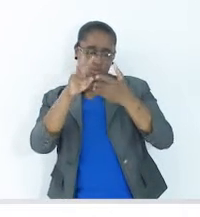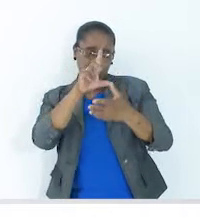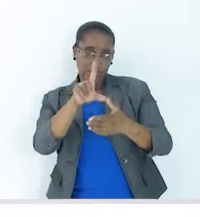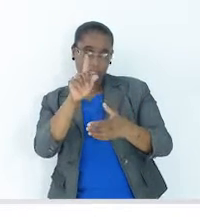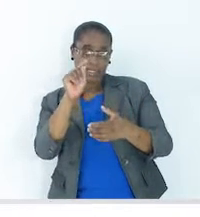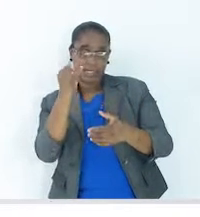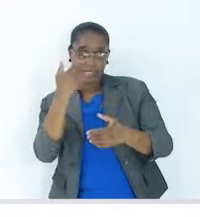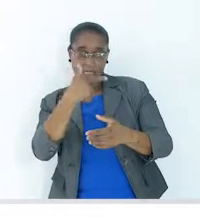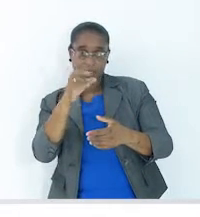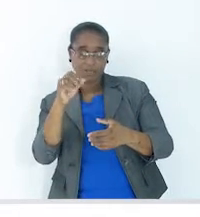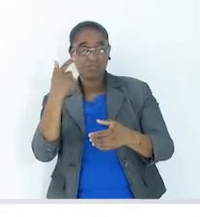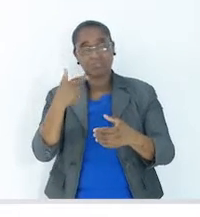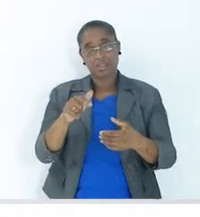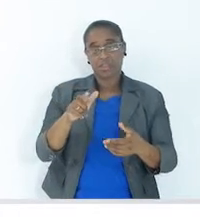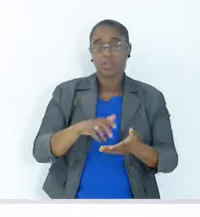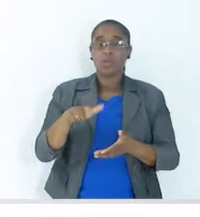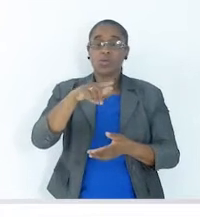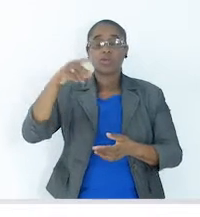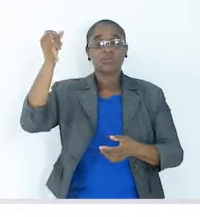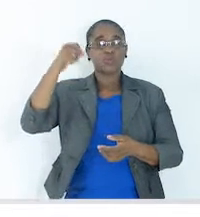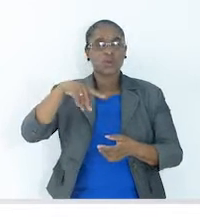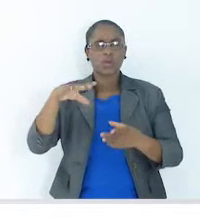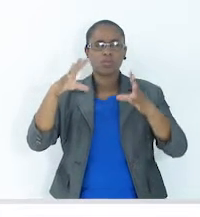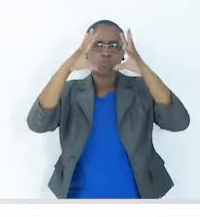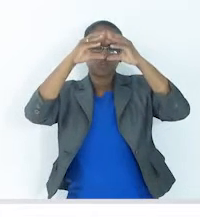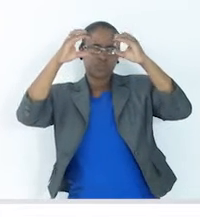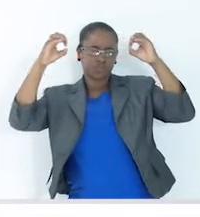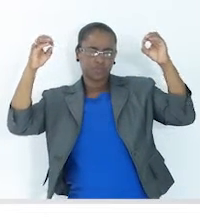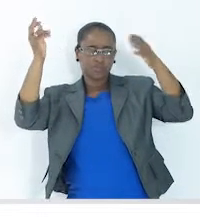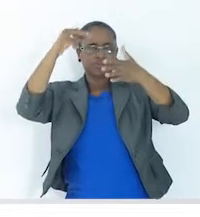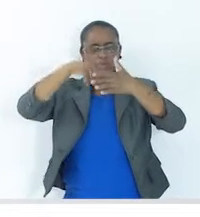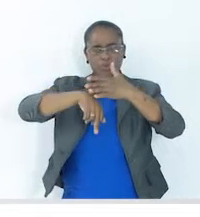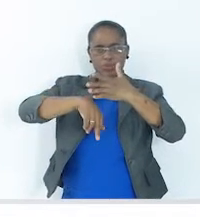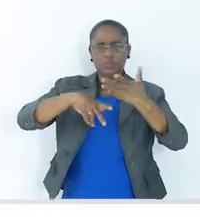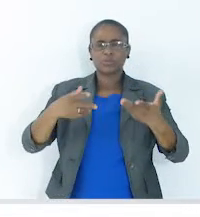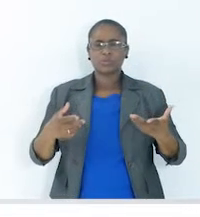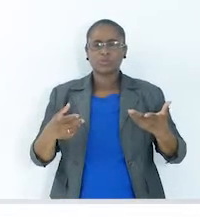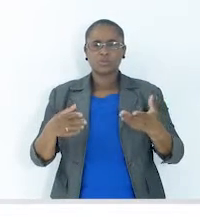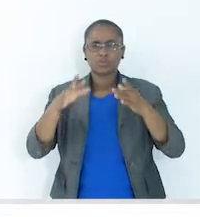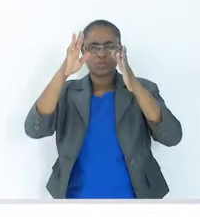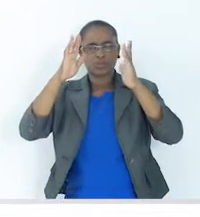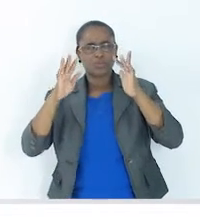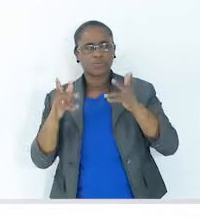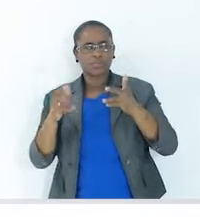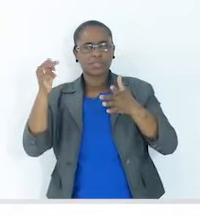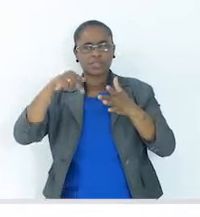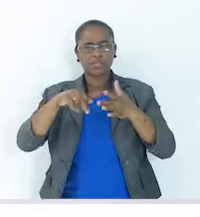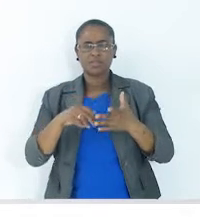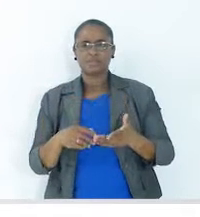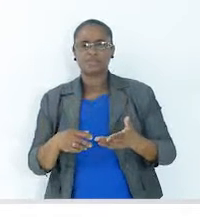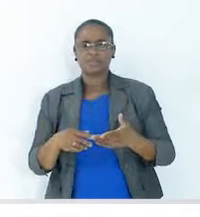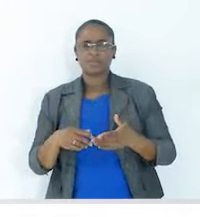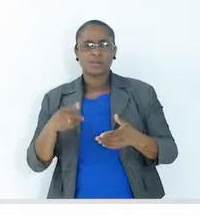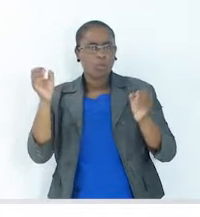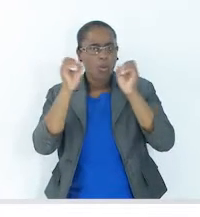vezes, em lugar de sol, nevoeiro dentro de si. E o nevoeiro nunca deixa